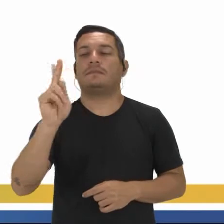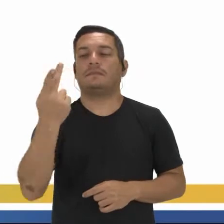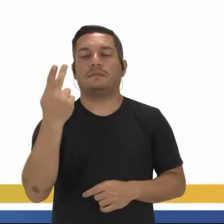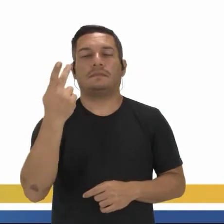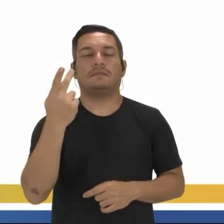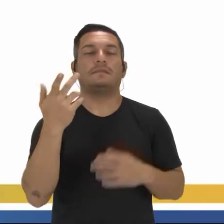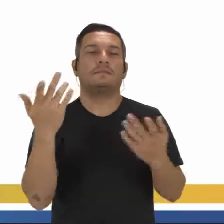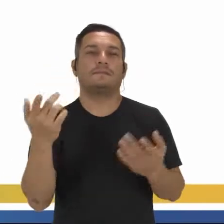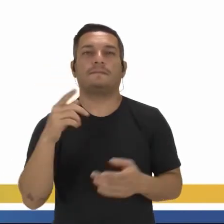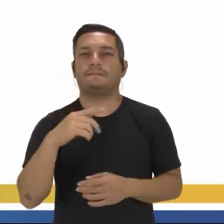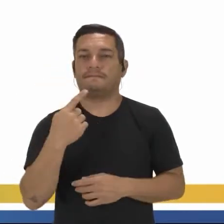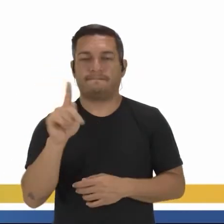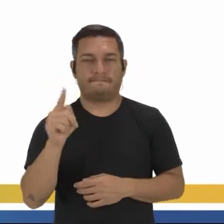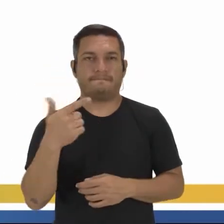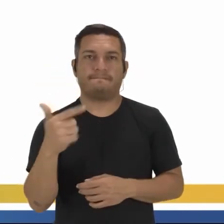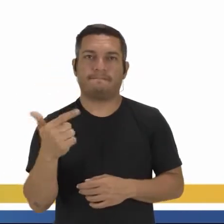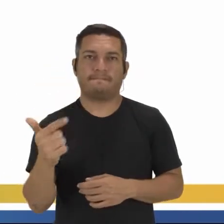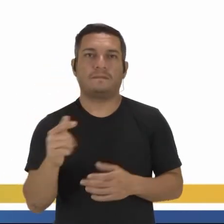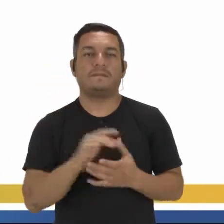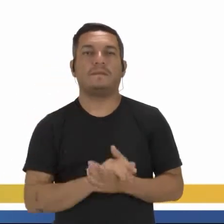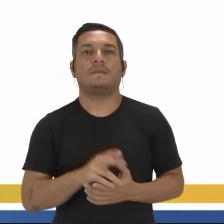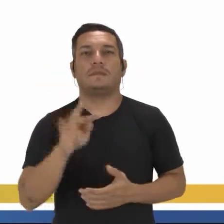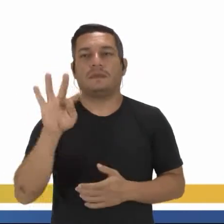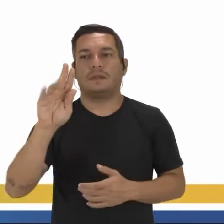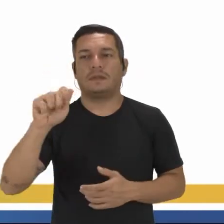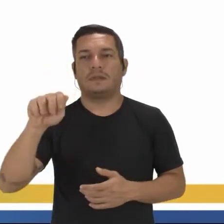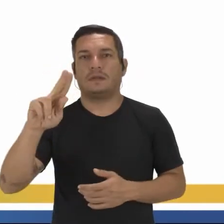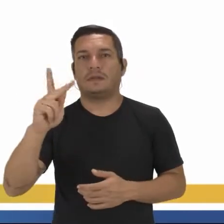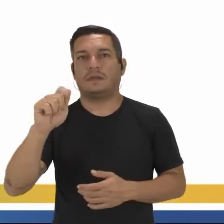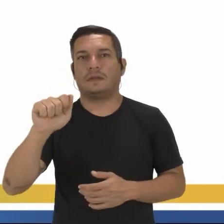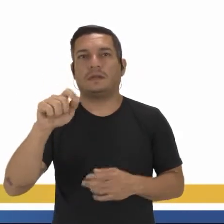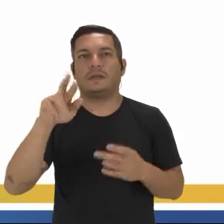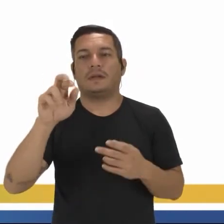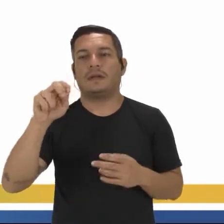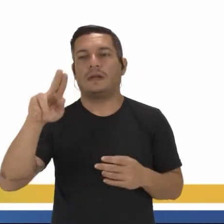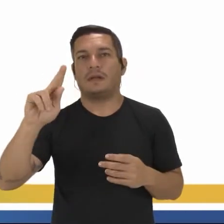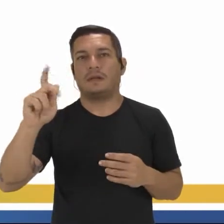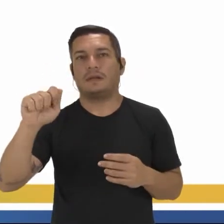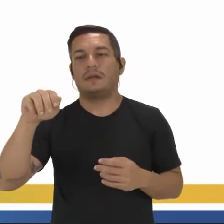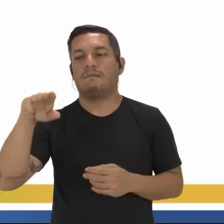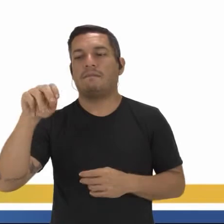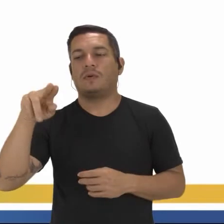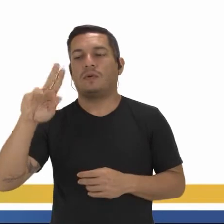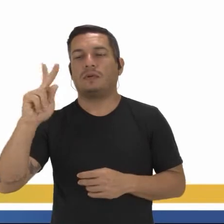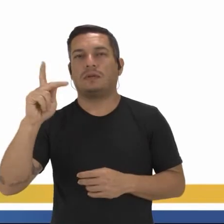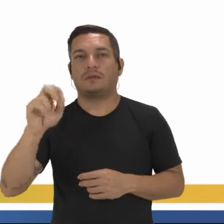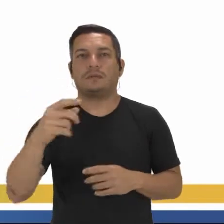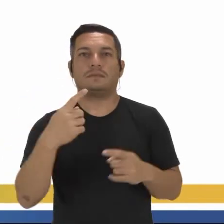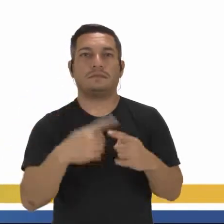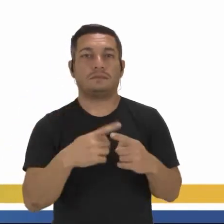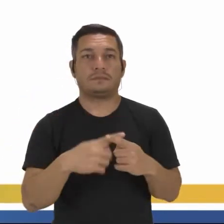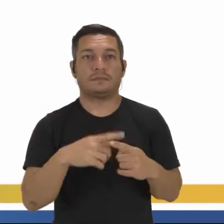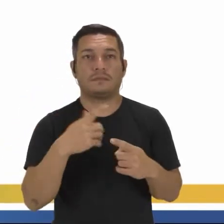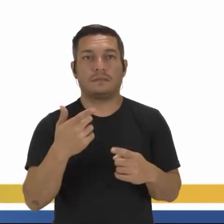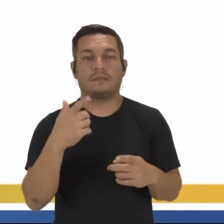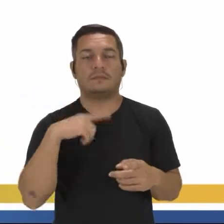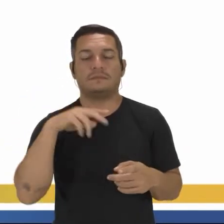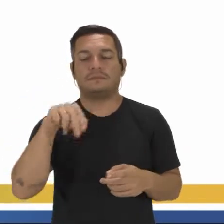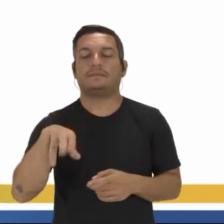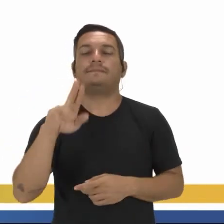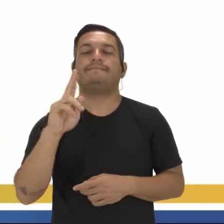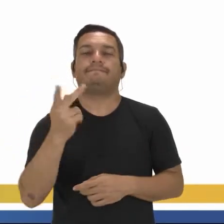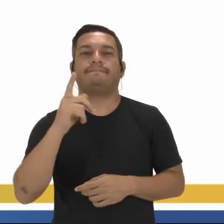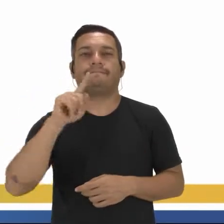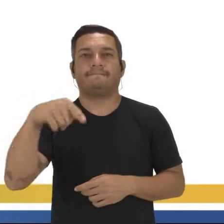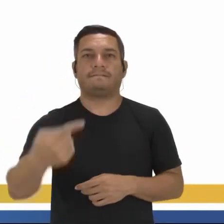NH. Então, ele não é acentuado. Nem tainha, nem rainha, nem moinho. Justamente por conta do